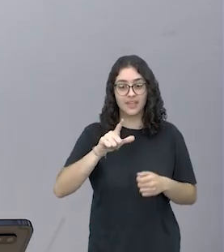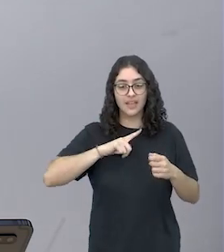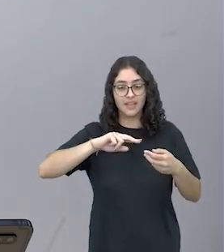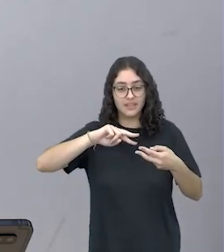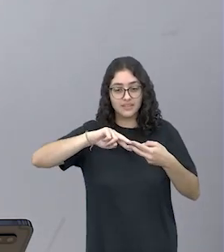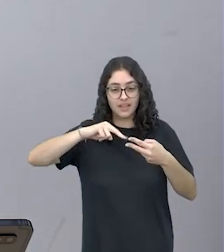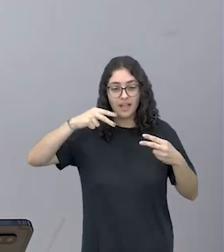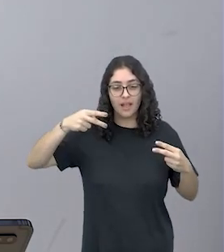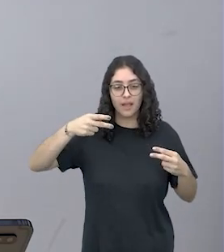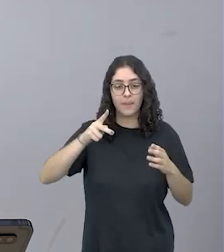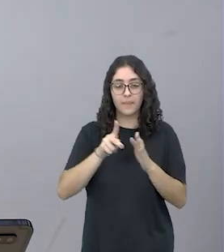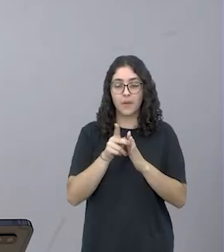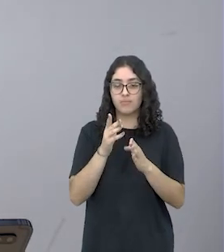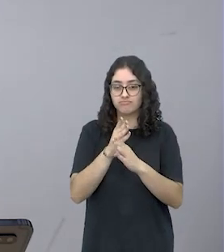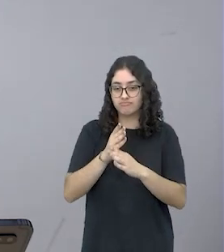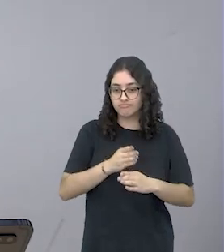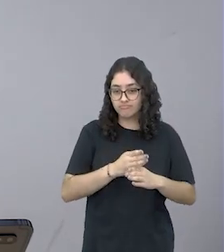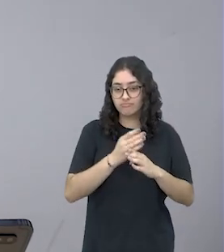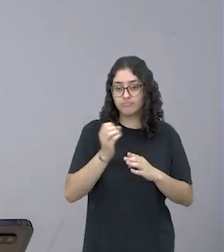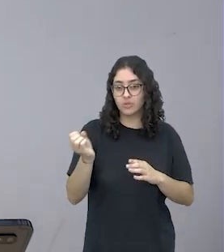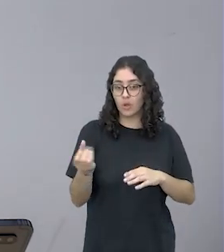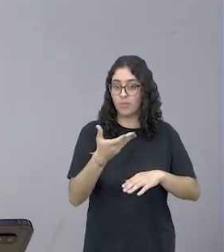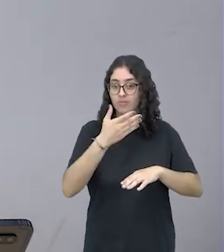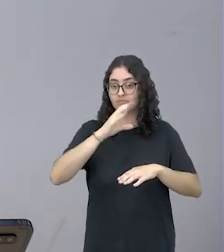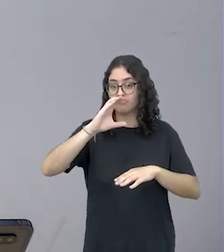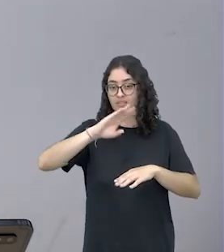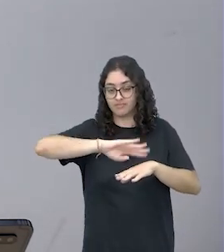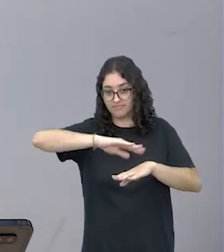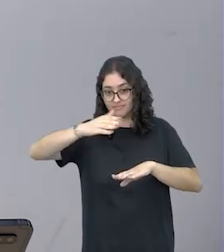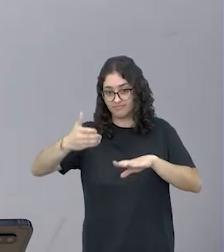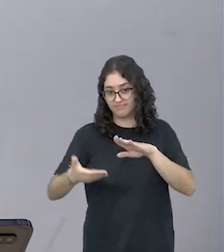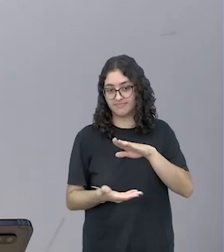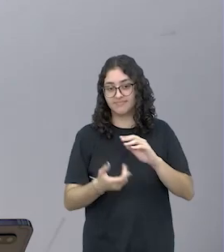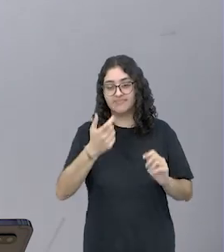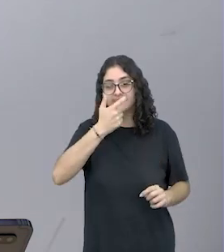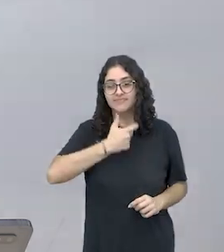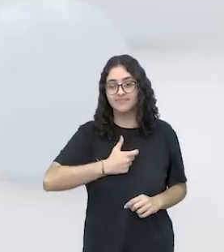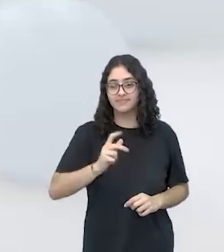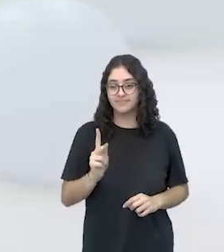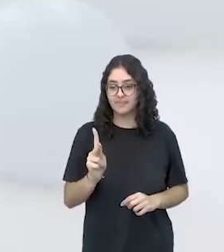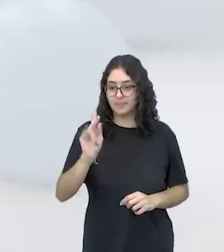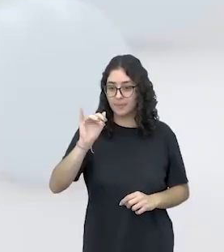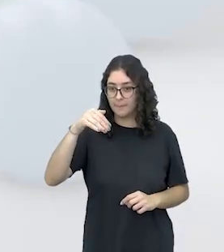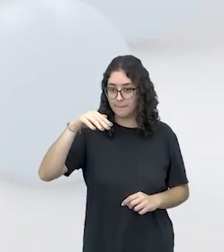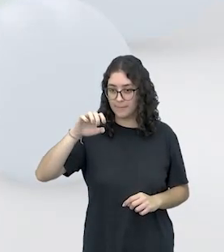Genéticas e Descobertas da Ciência Contemporânea. Eu sou Kimíssima Comac,